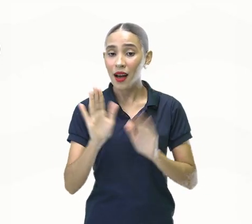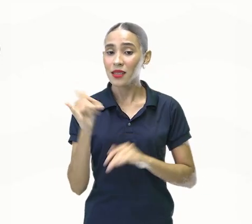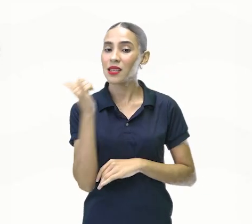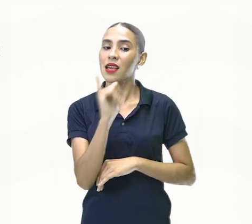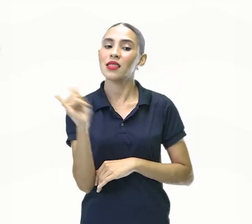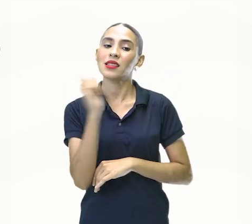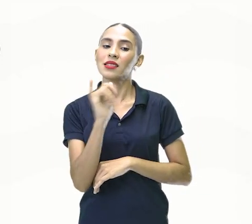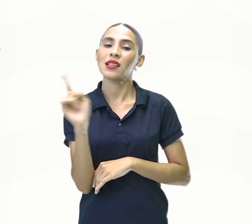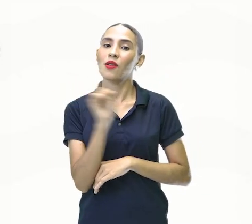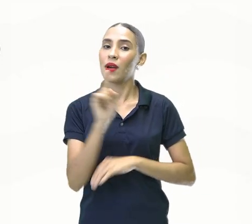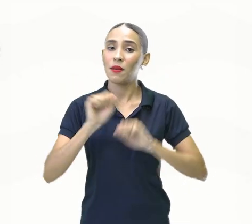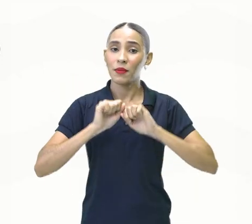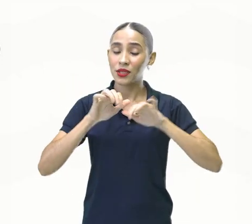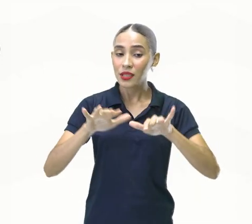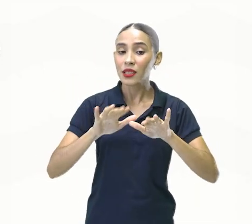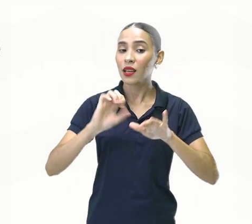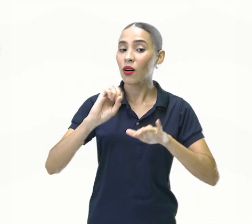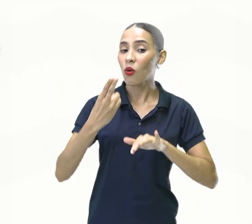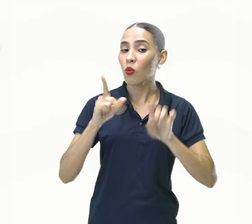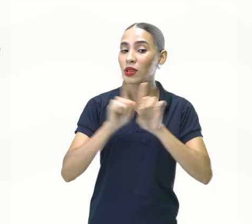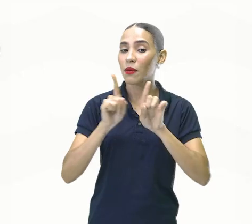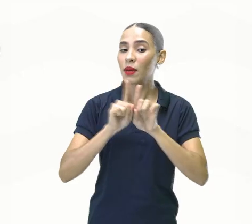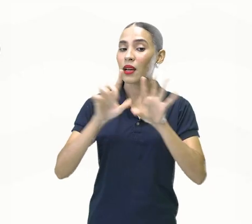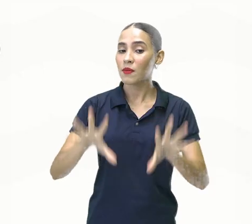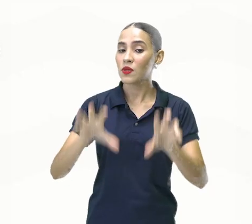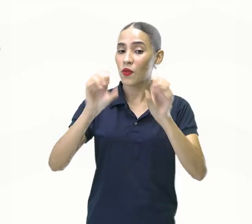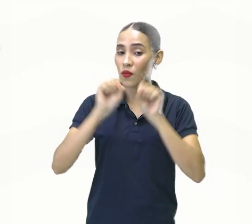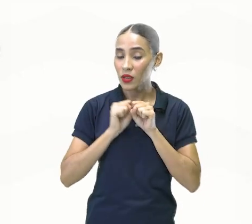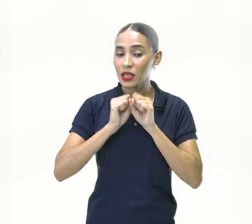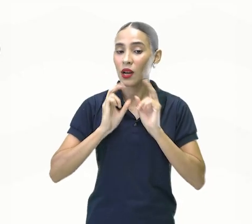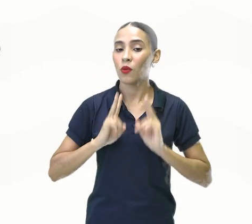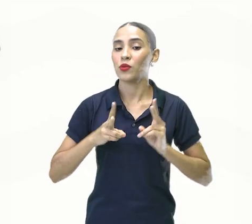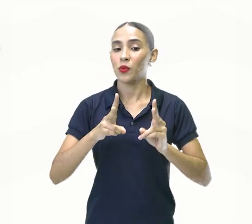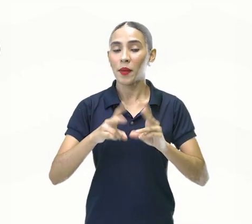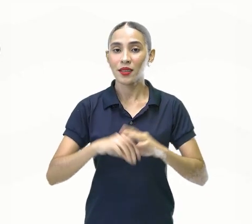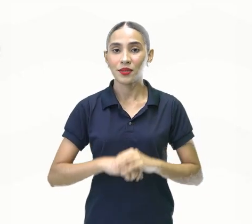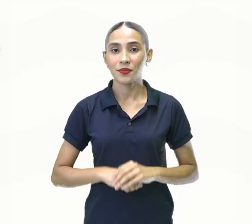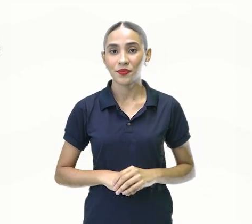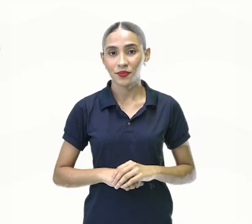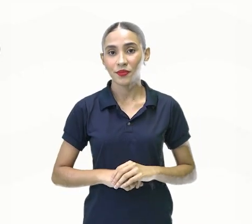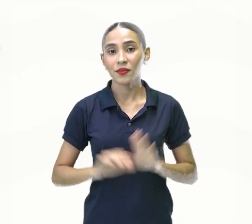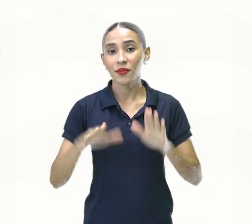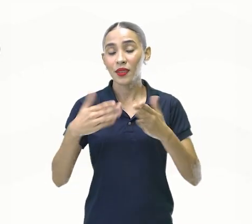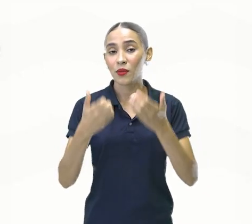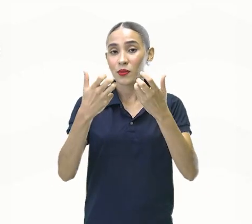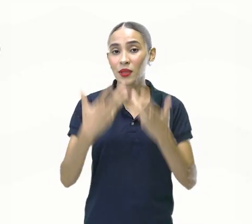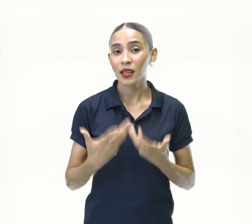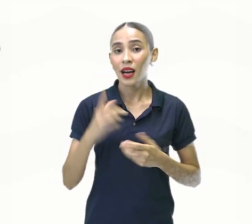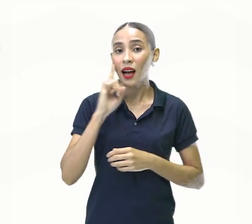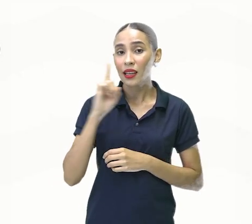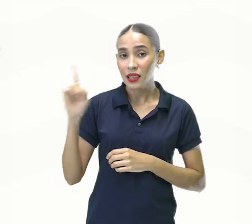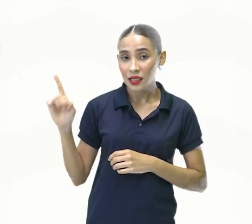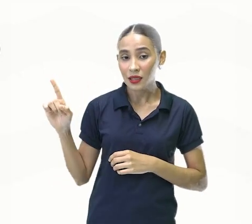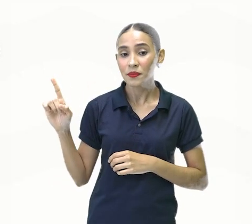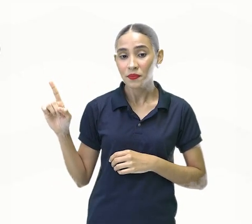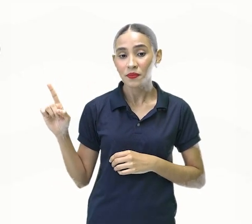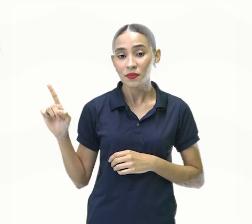não é emitida ou absorvida continuamente. E ao falar sobre isso,